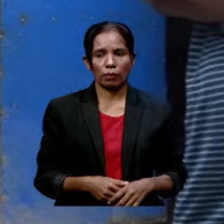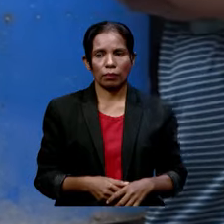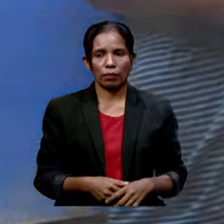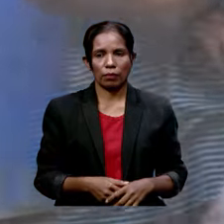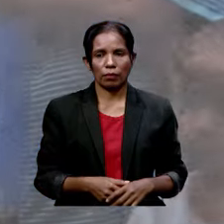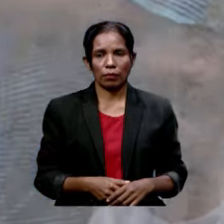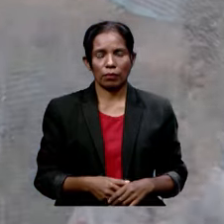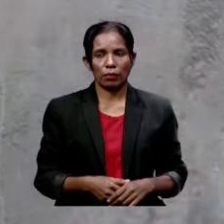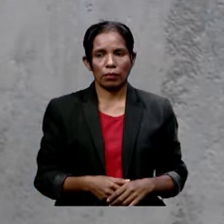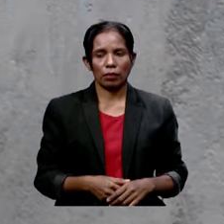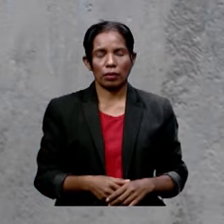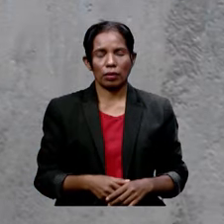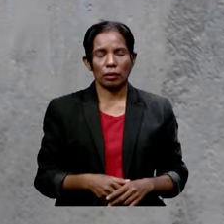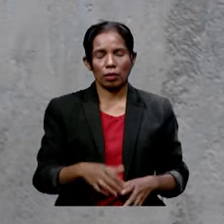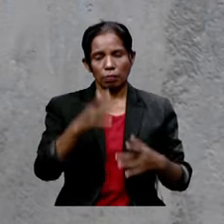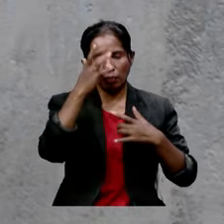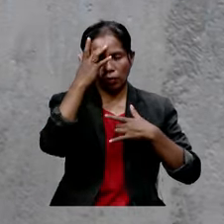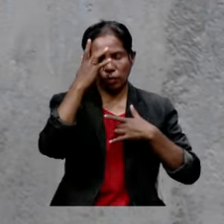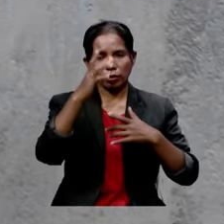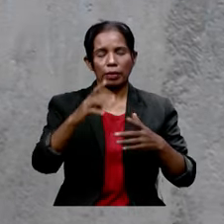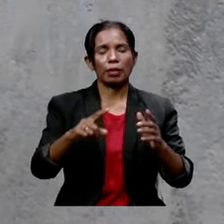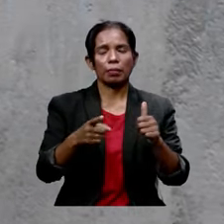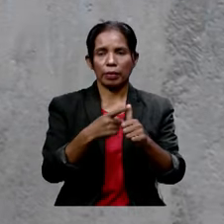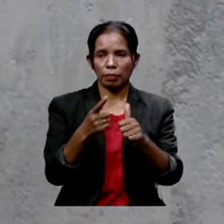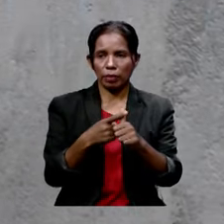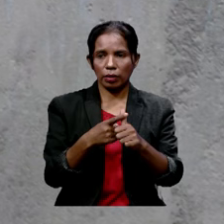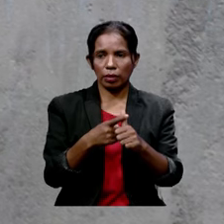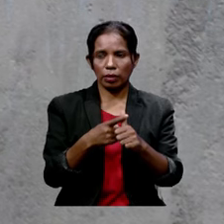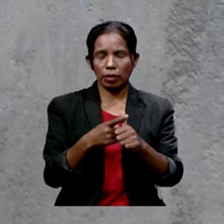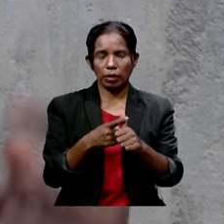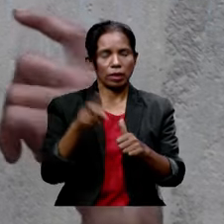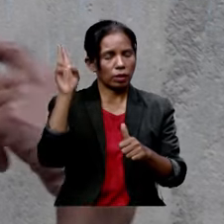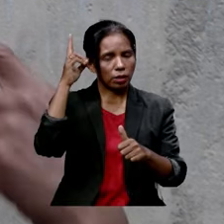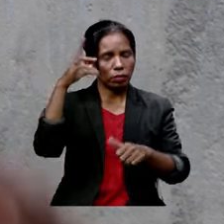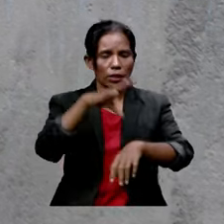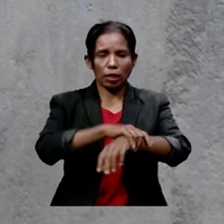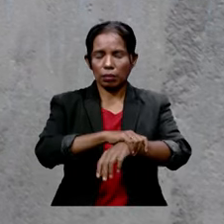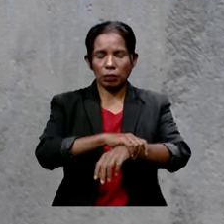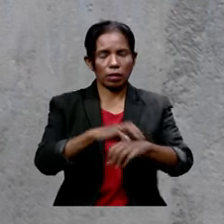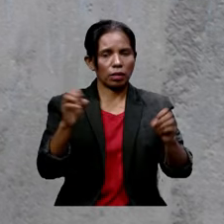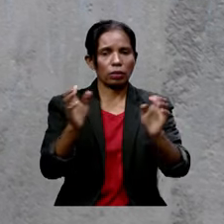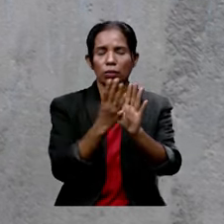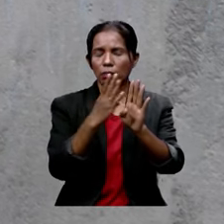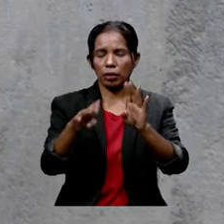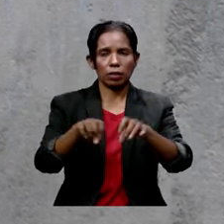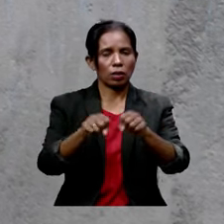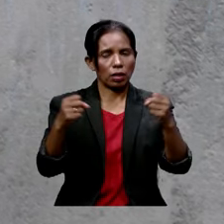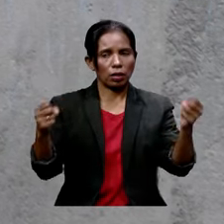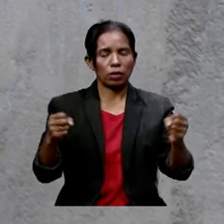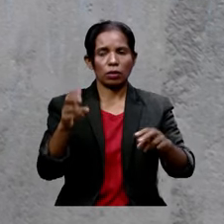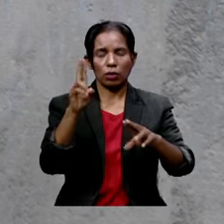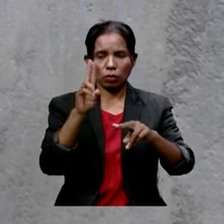Moras ne mo si permero han pipi en sirape kair ni mo sla meden od mata ni mo ni halo rahun dia ni so tur